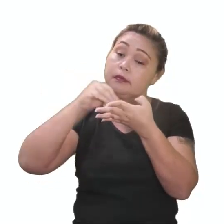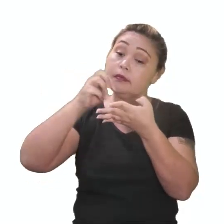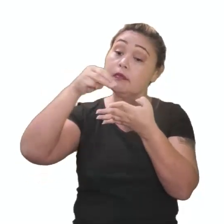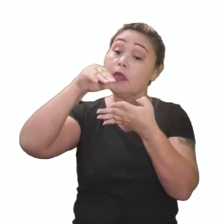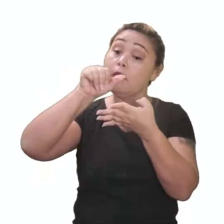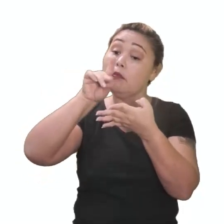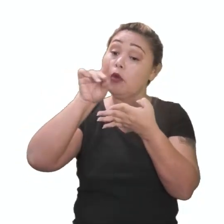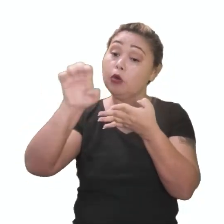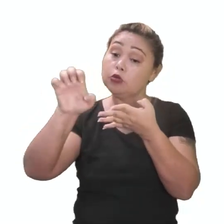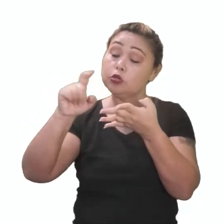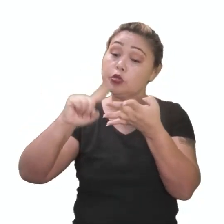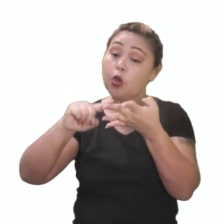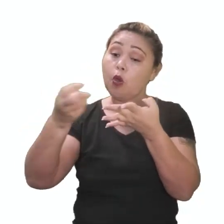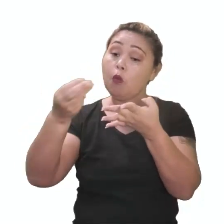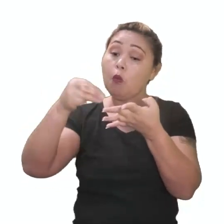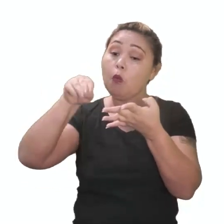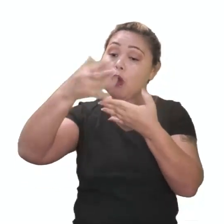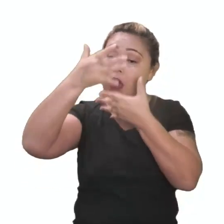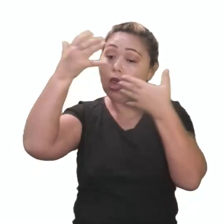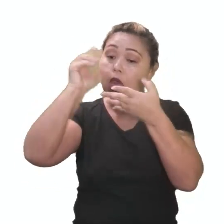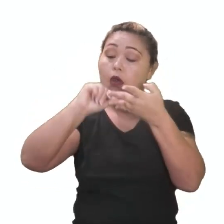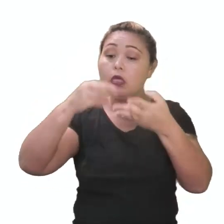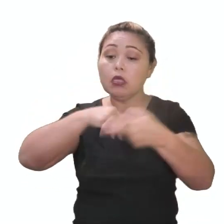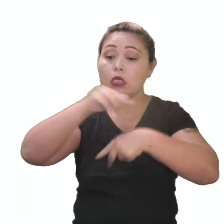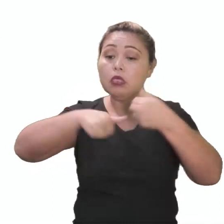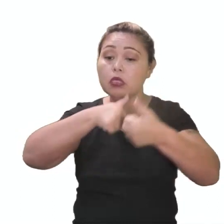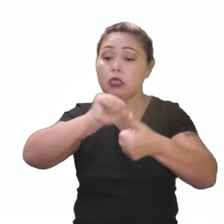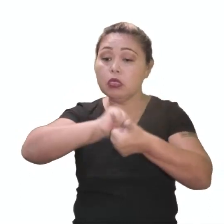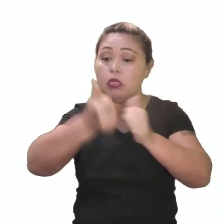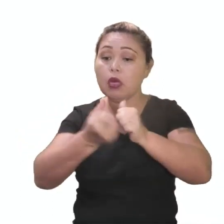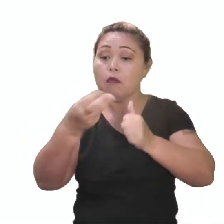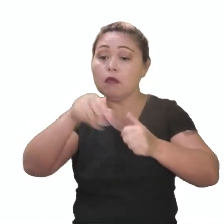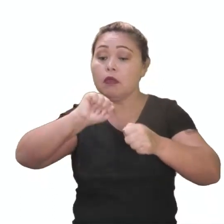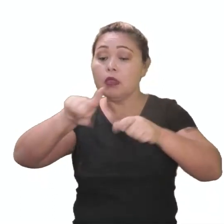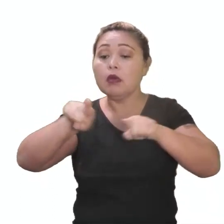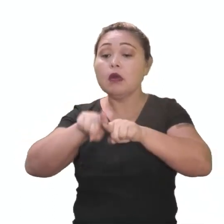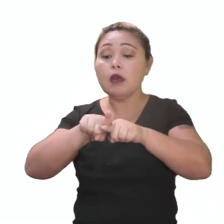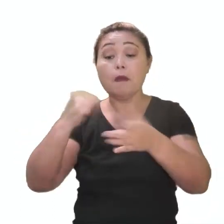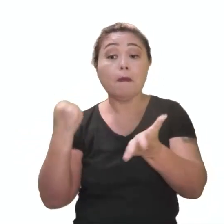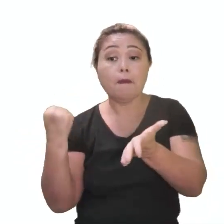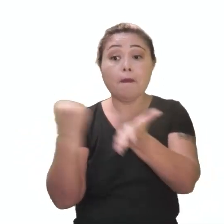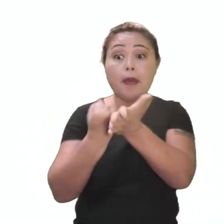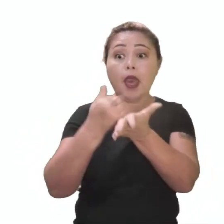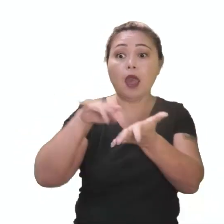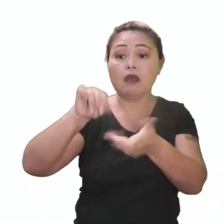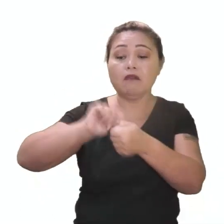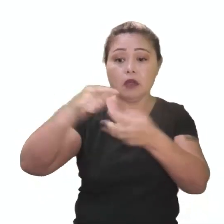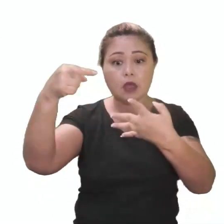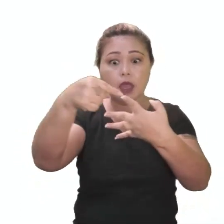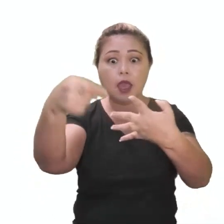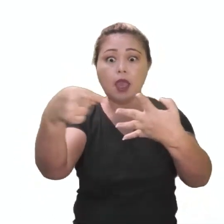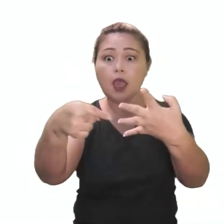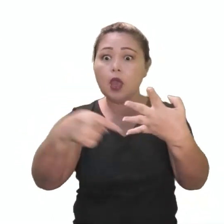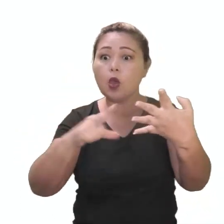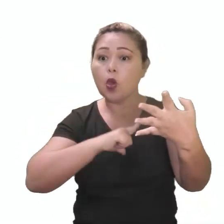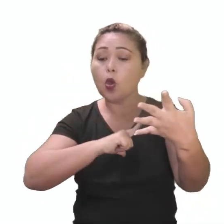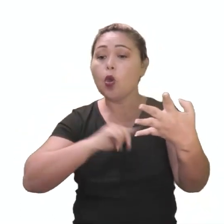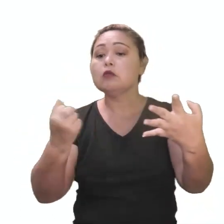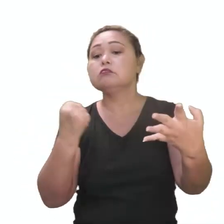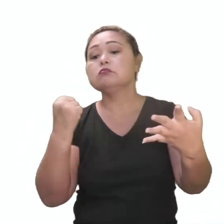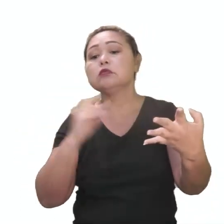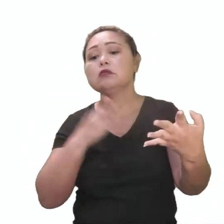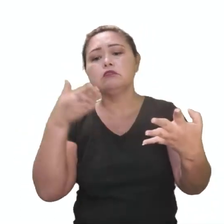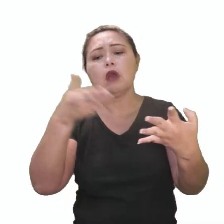de modelagem, mumificação, mineralização e marcas fósseis, tá? Cada um desses processos vai ter um